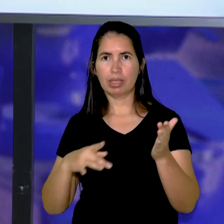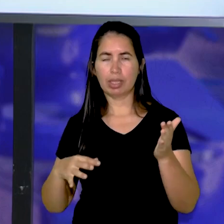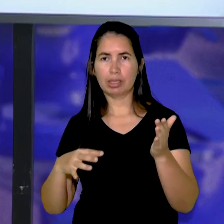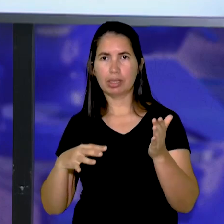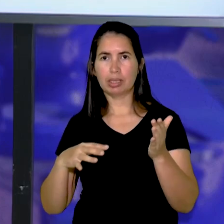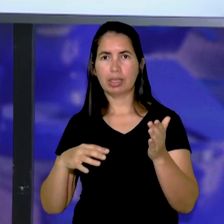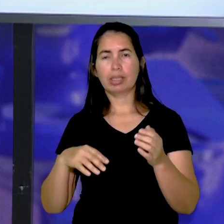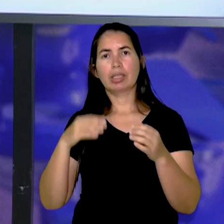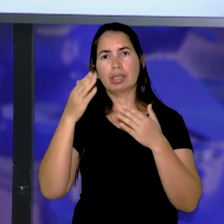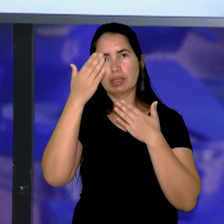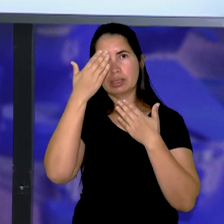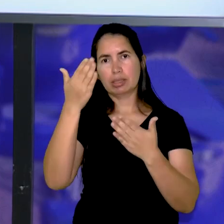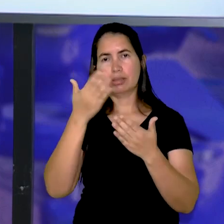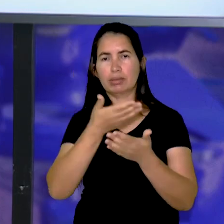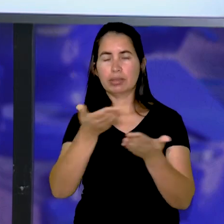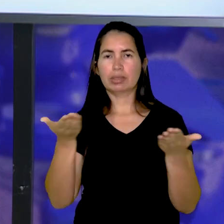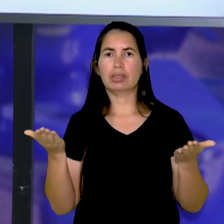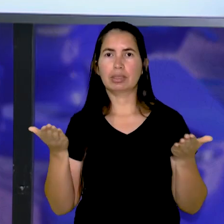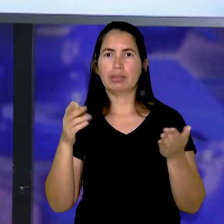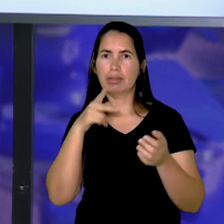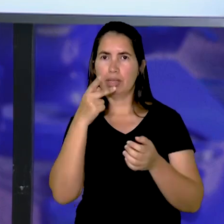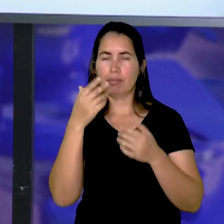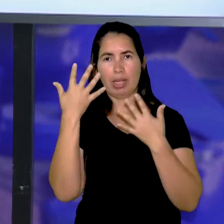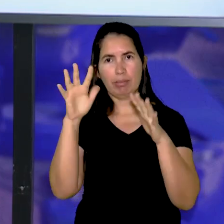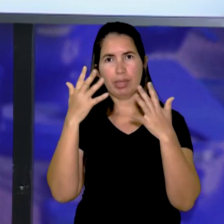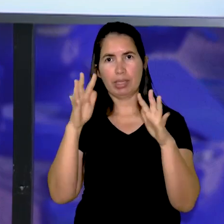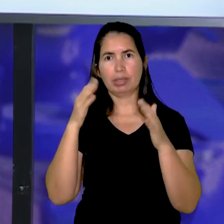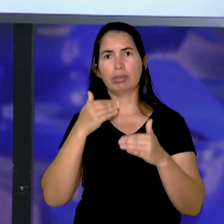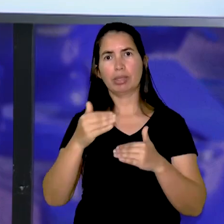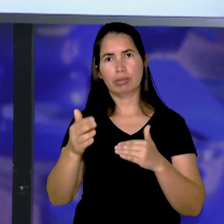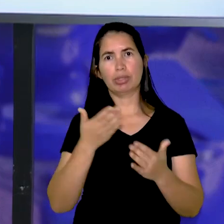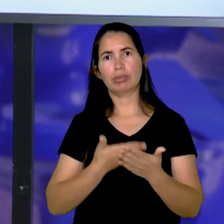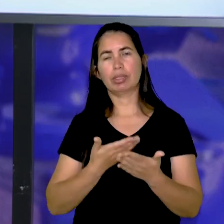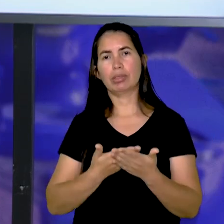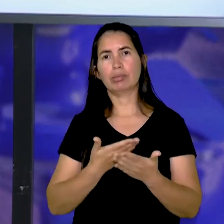e eu venho aqui agradecer a vocês, dizer parabéns, continue